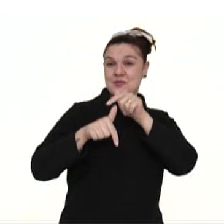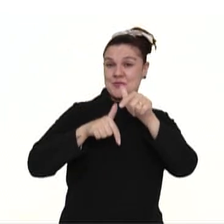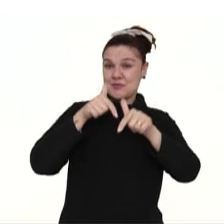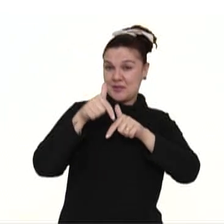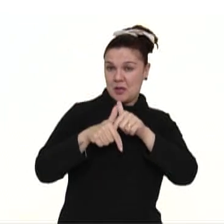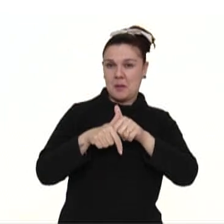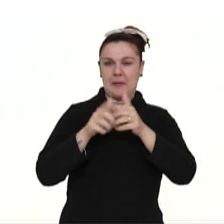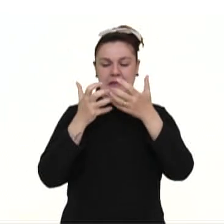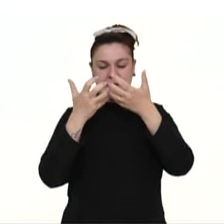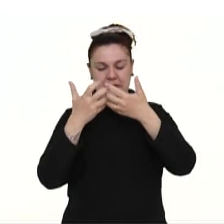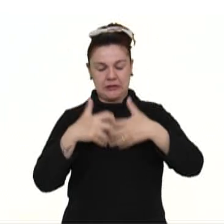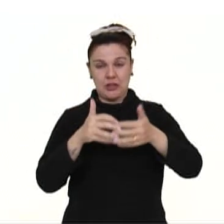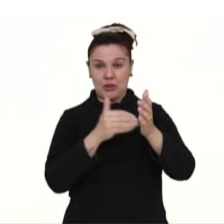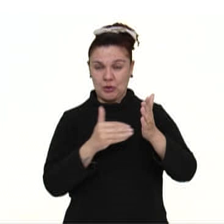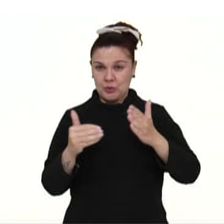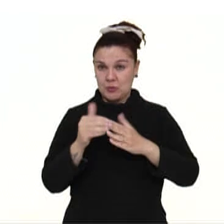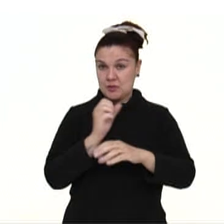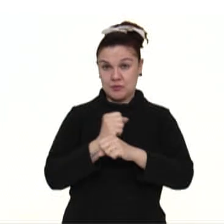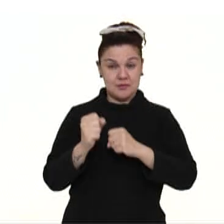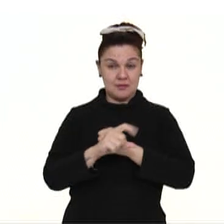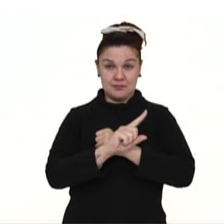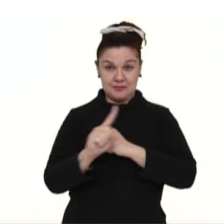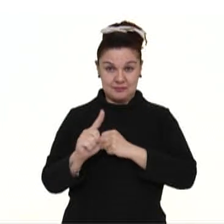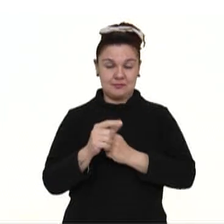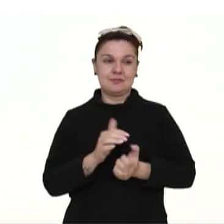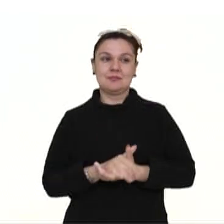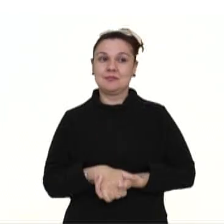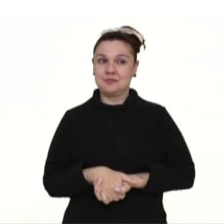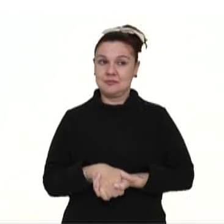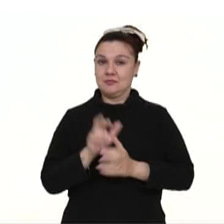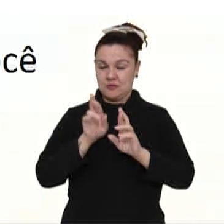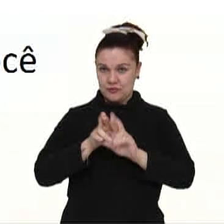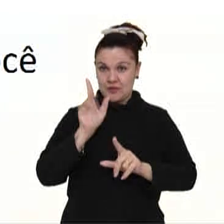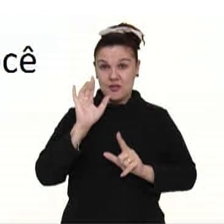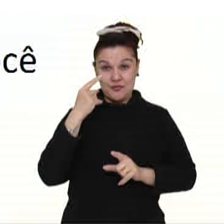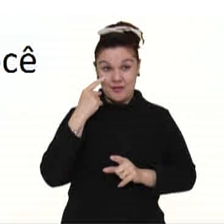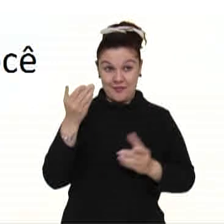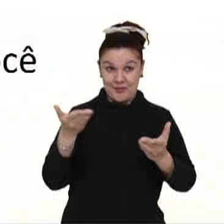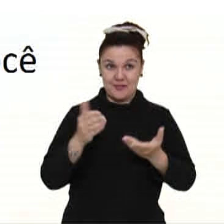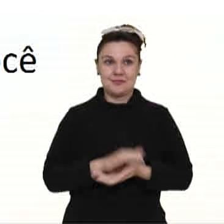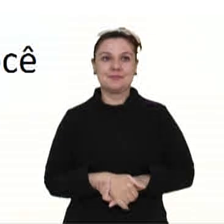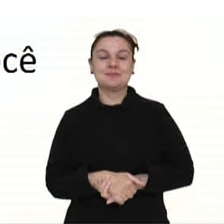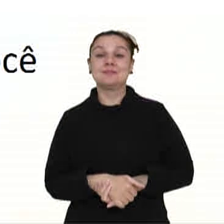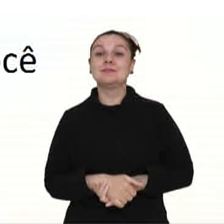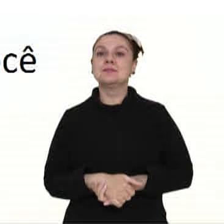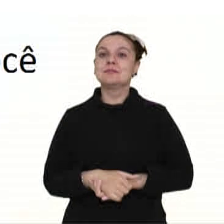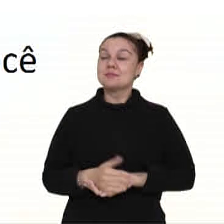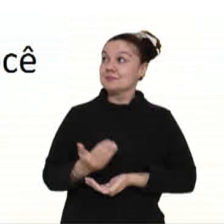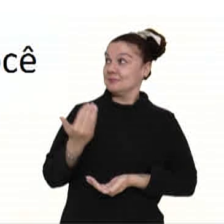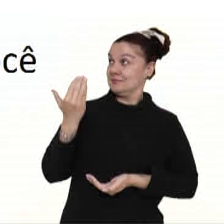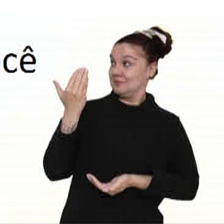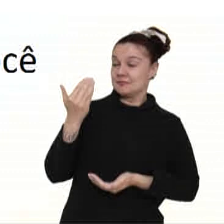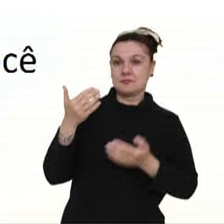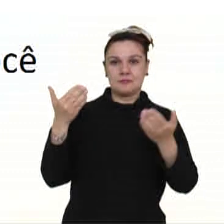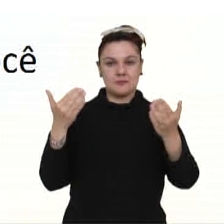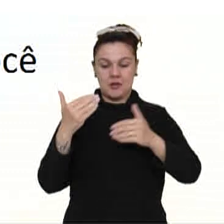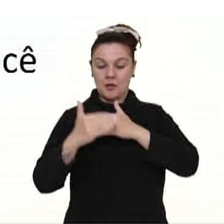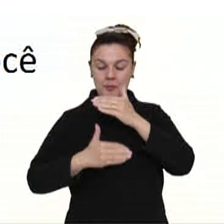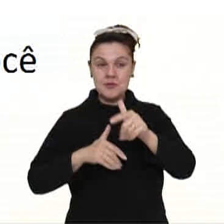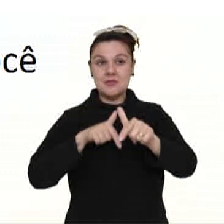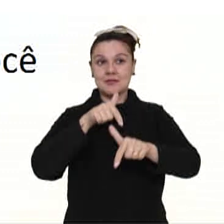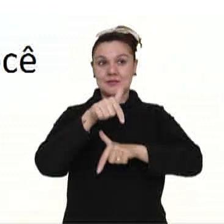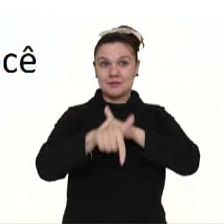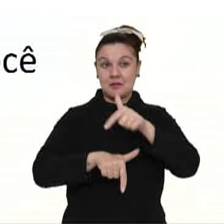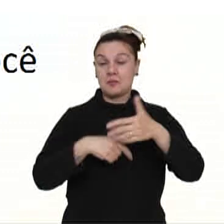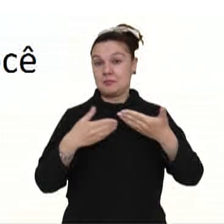trabalho é complexo em todas as sociedades. Não é diferente, a gente vai ver um pouquinho, né? Tá, mas o processo de